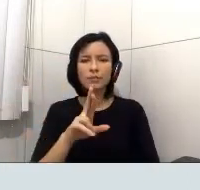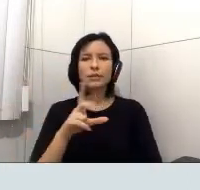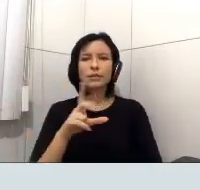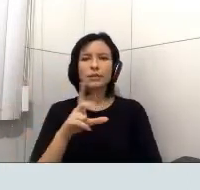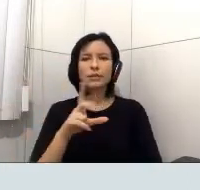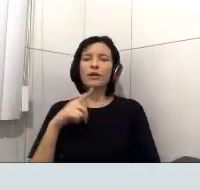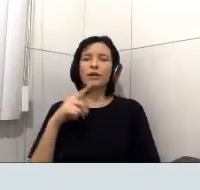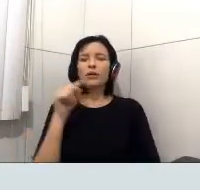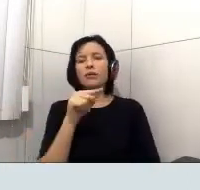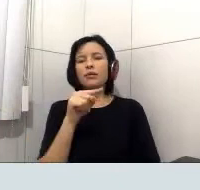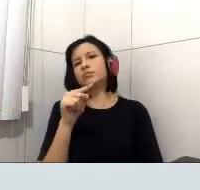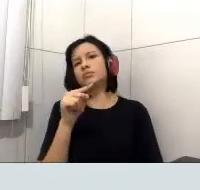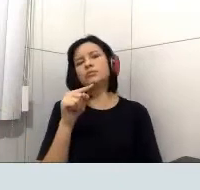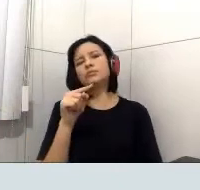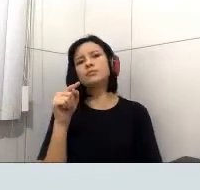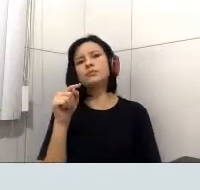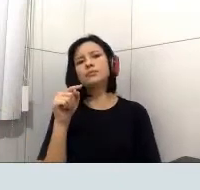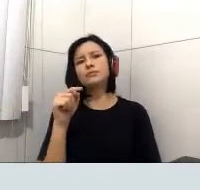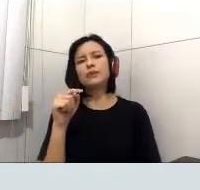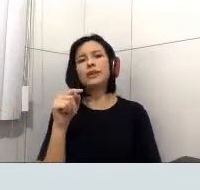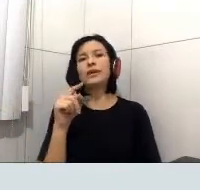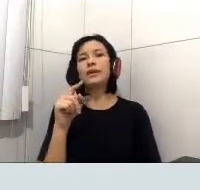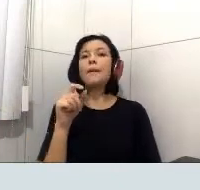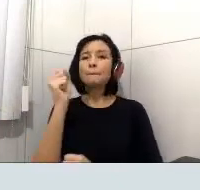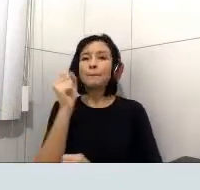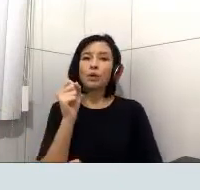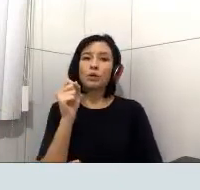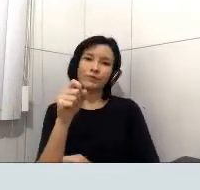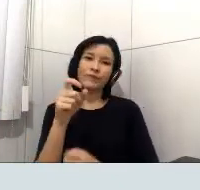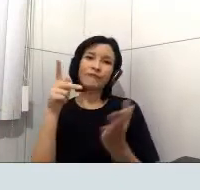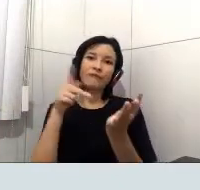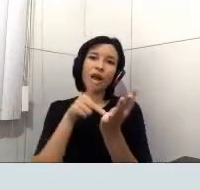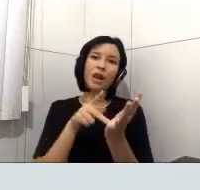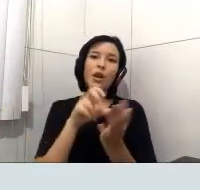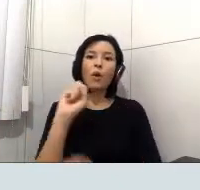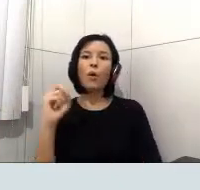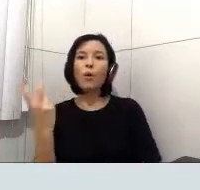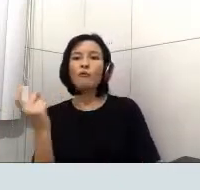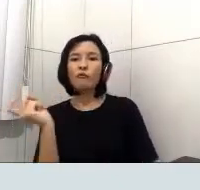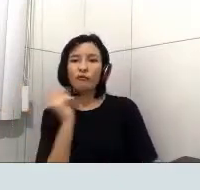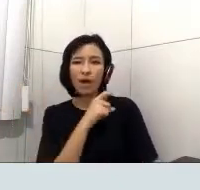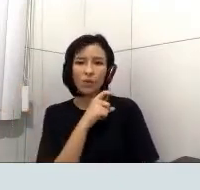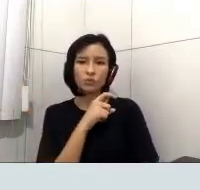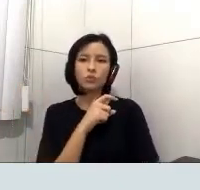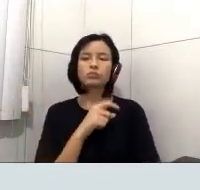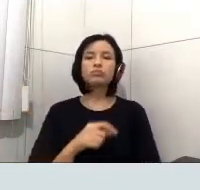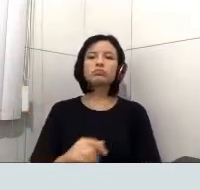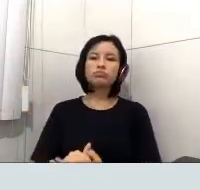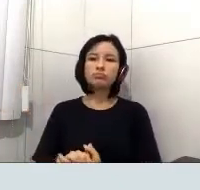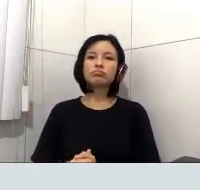V para verdadeiro e F para falso. Bom,